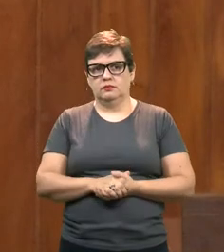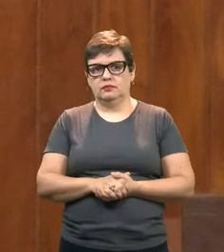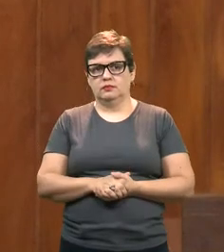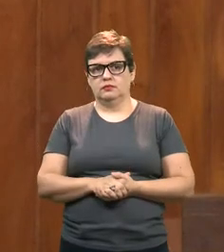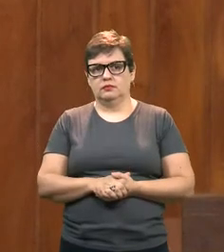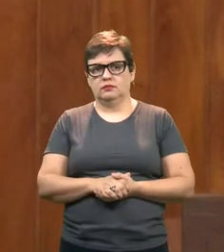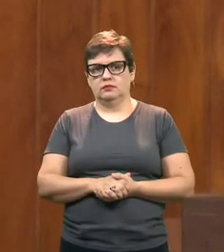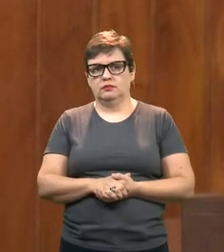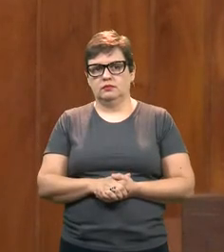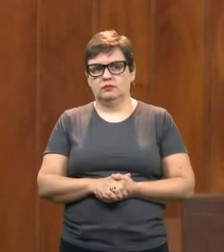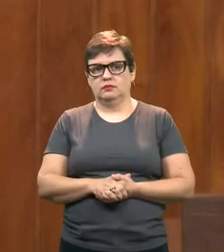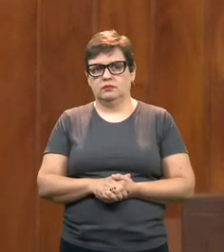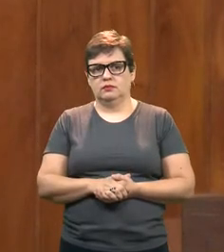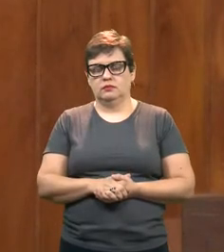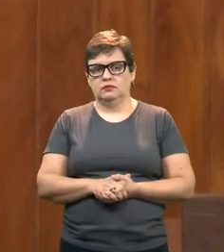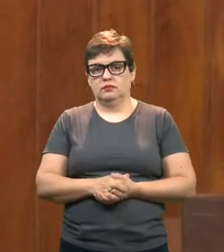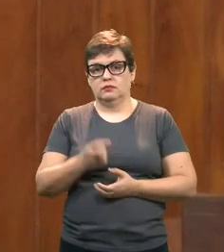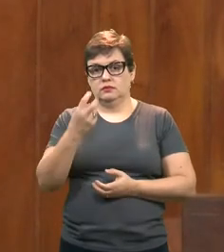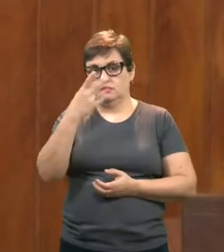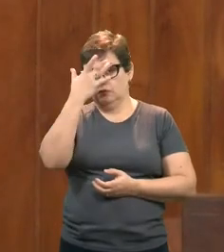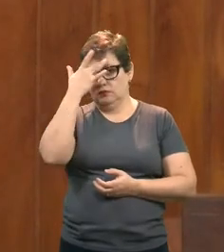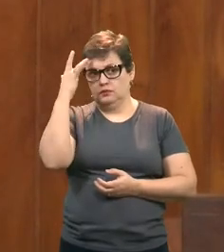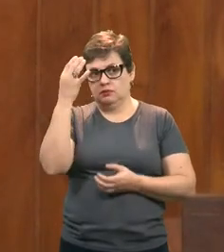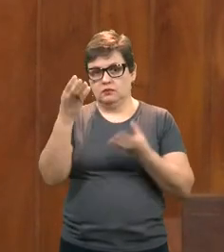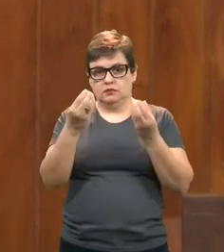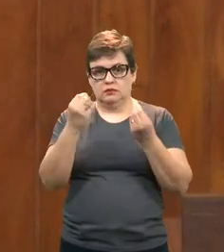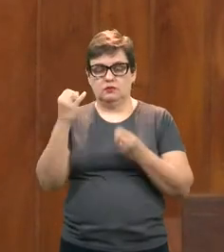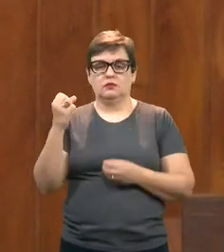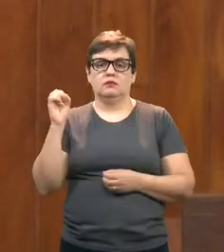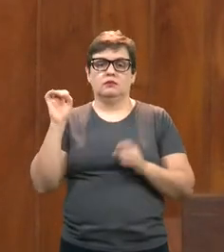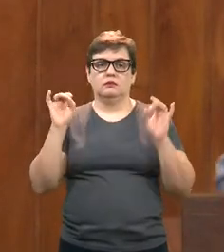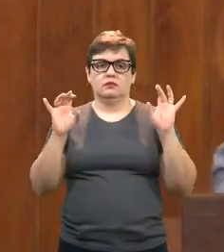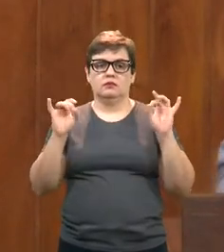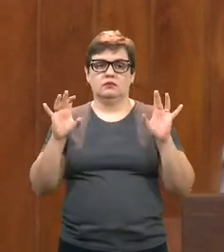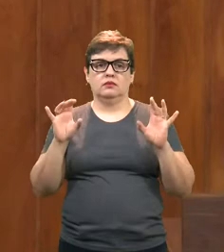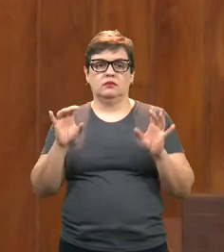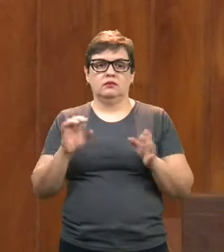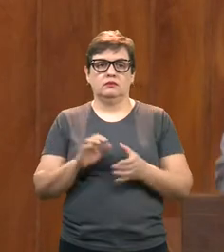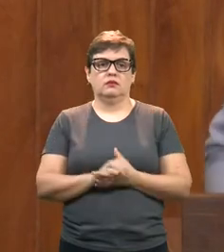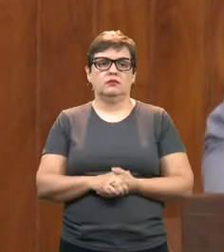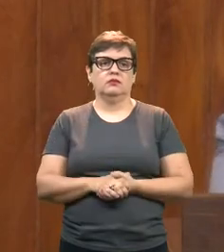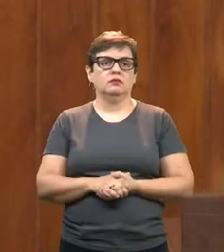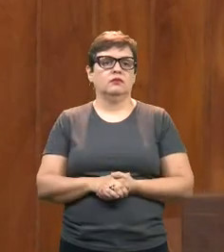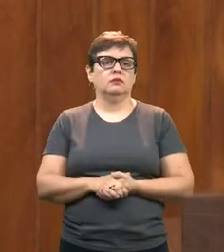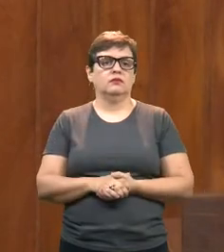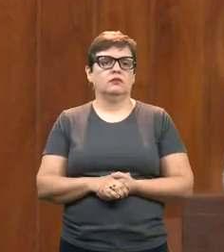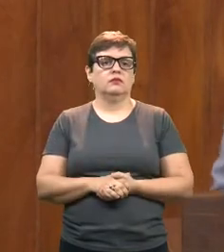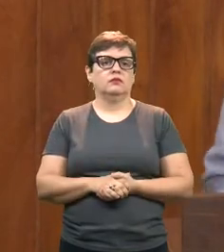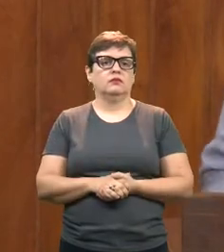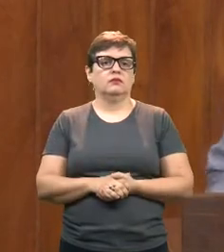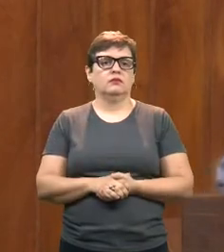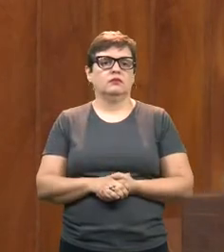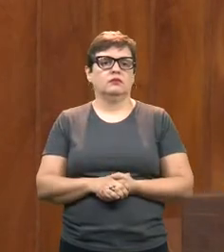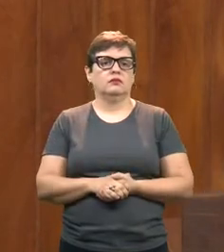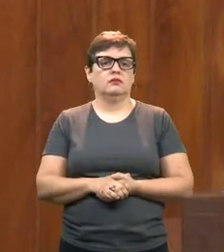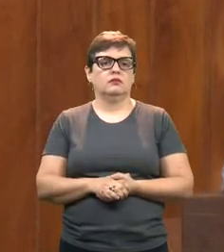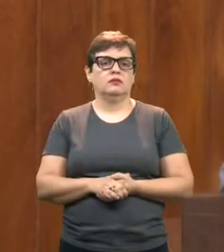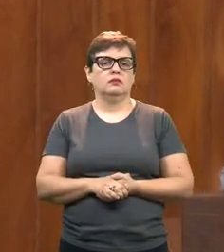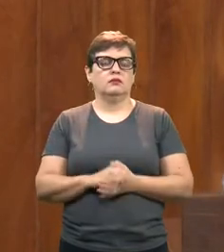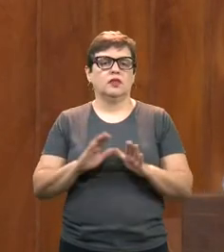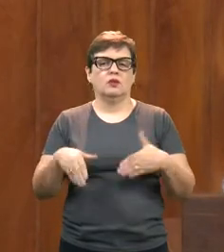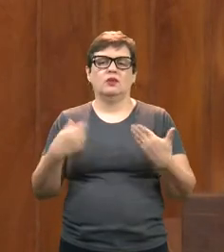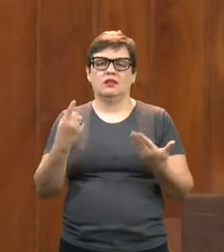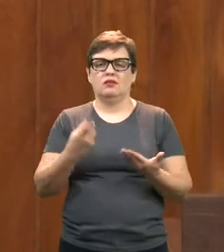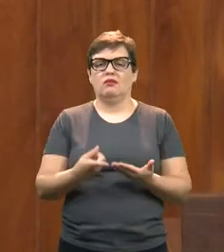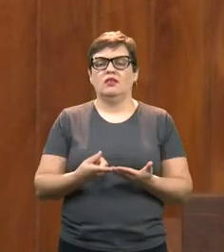a duas pessoas extremamente especiais e que, sabe quando você já está ficando sem gás?